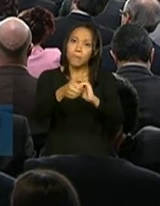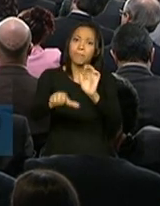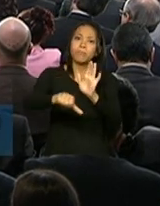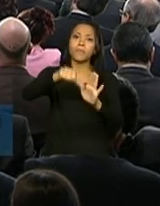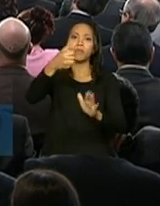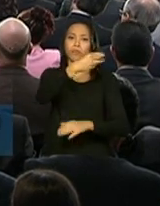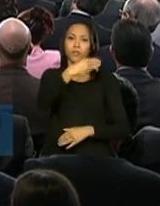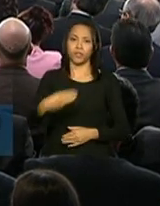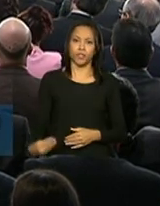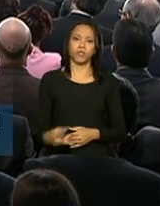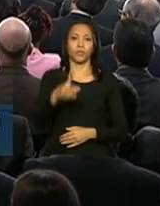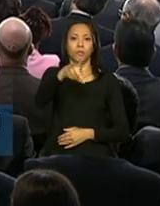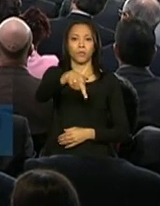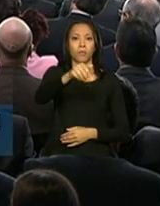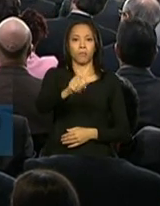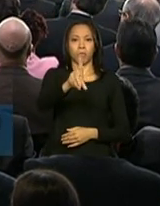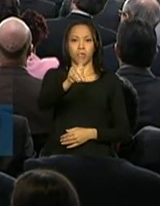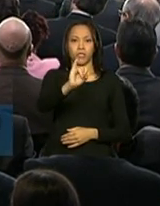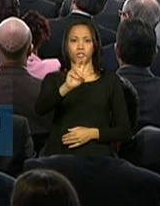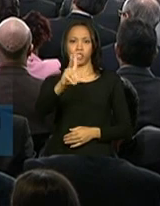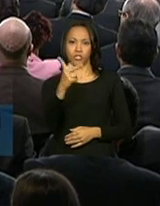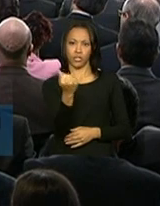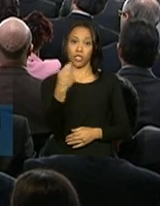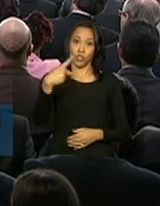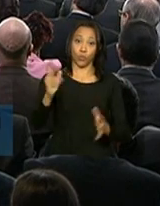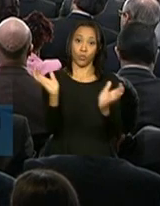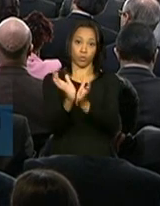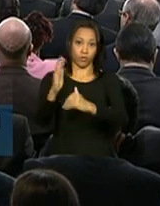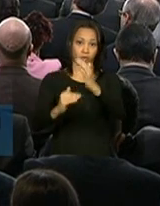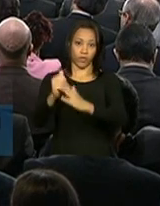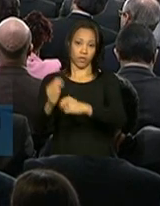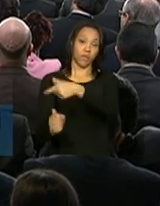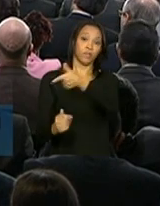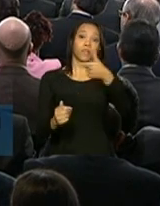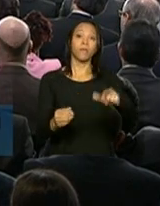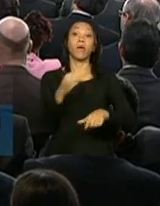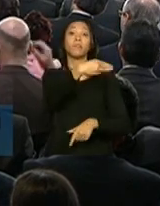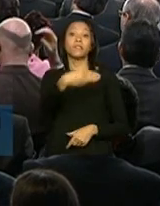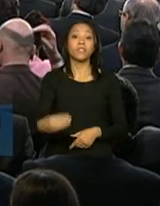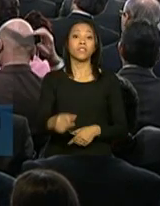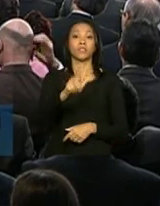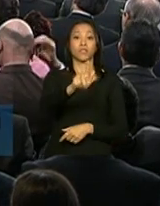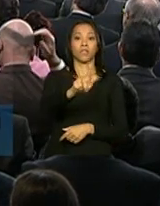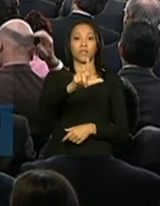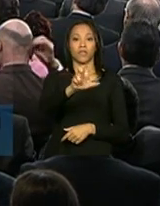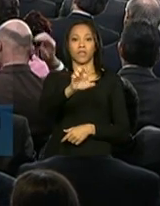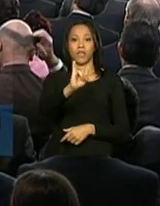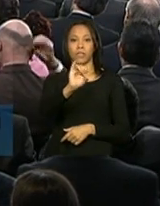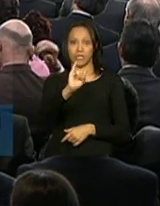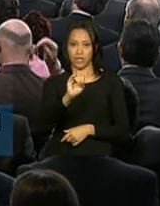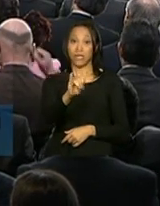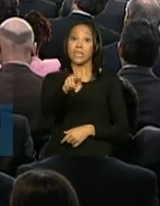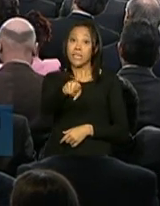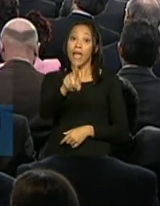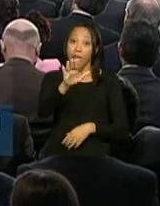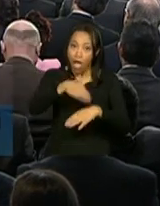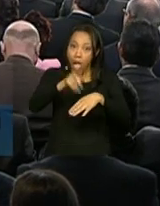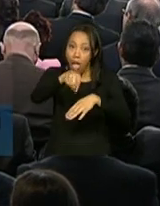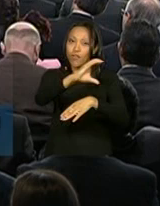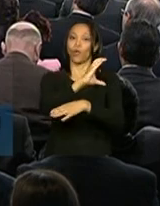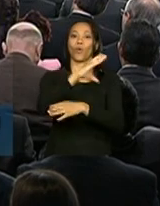ministro Alexandre Padilha e sua equipe, a ministra Gleisi Hoffmann, da Casa Civil, que coordenou